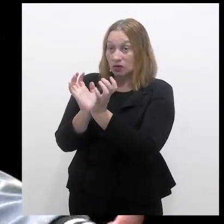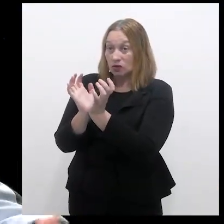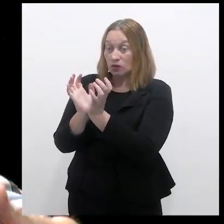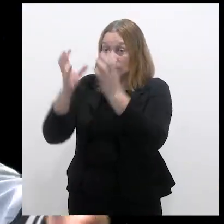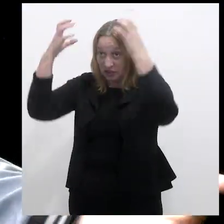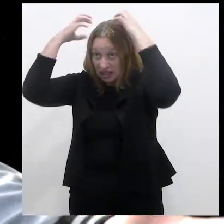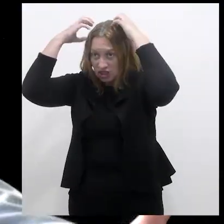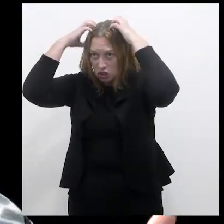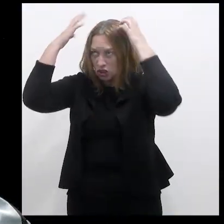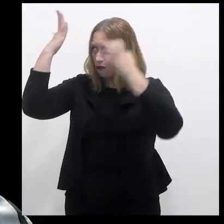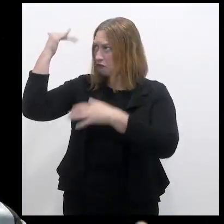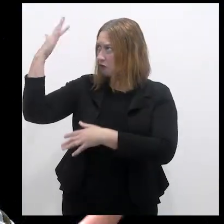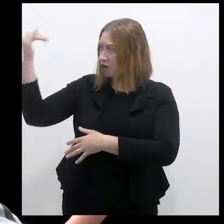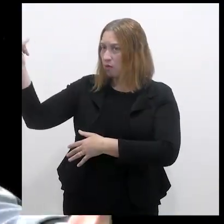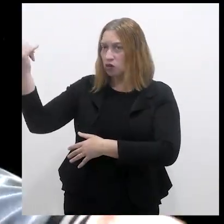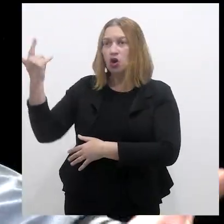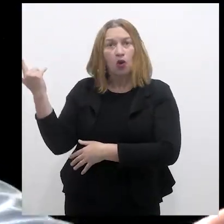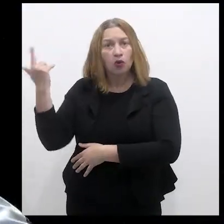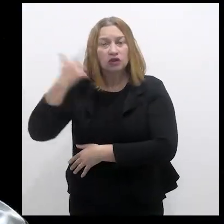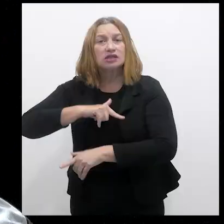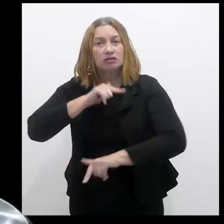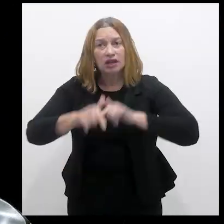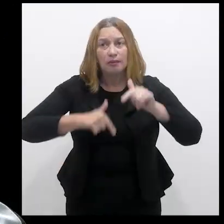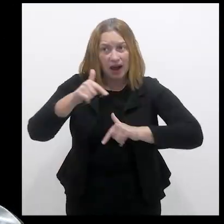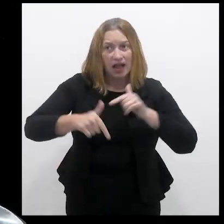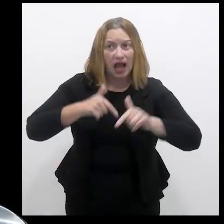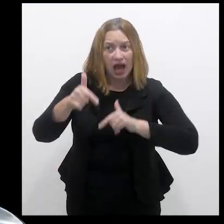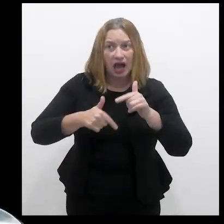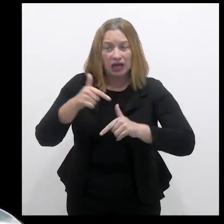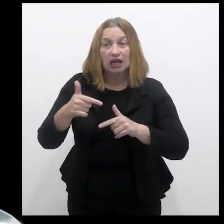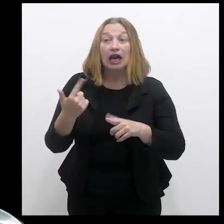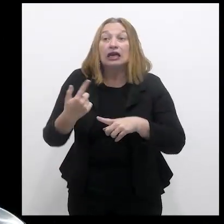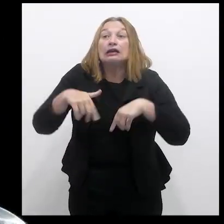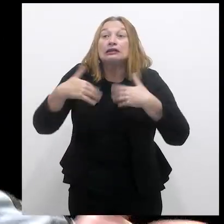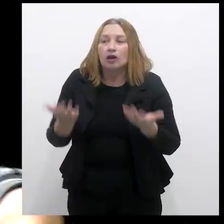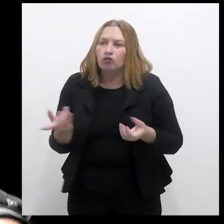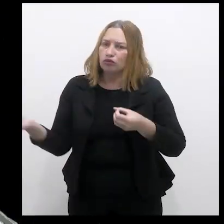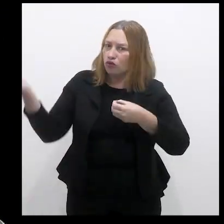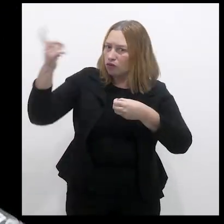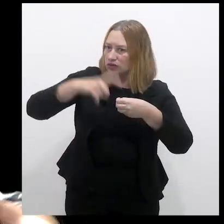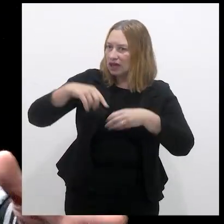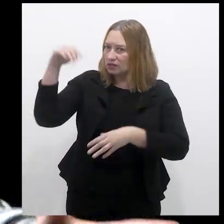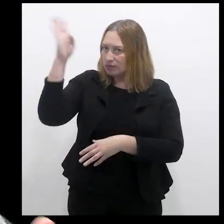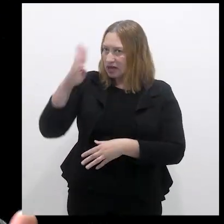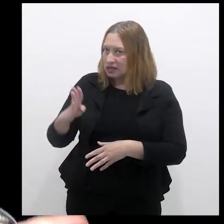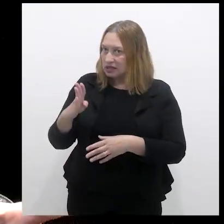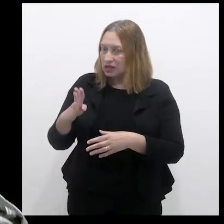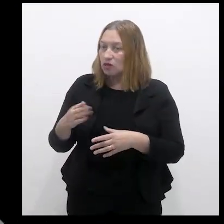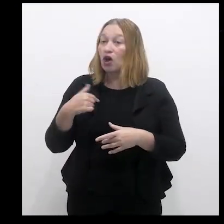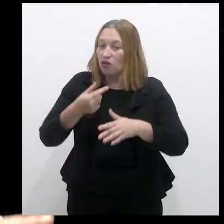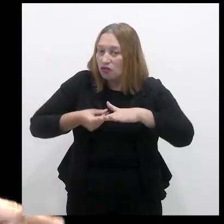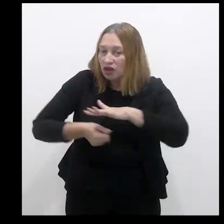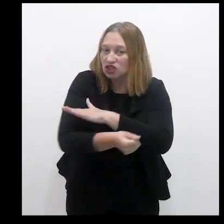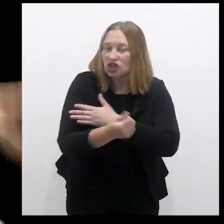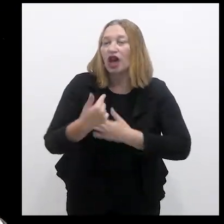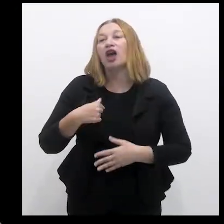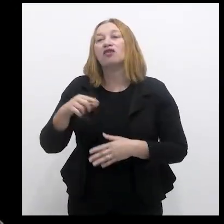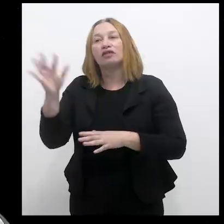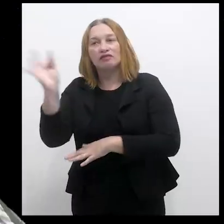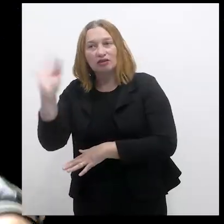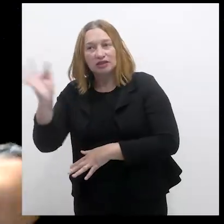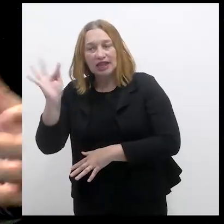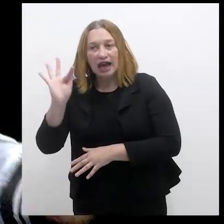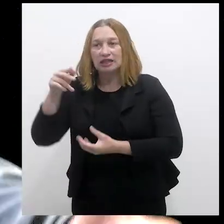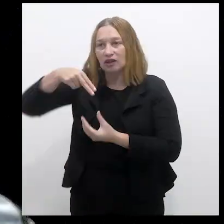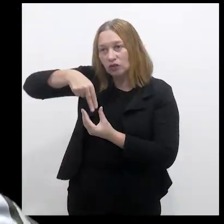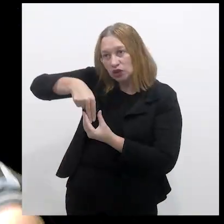empresas de entretenimento do mundo, eu consigo fazer meu trabalho, né? Então, quando eu voltar para o Brasil, eu acho que eu vou investir nisso. Sim. Aí fui fazer